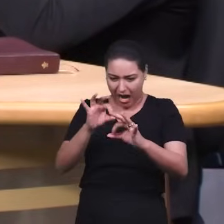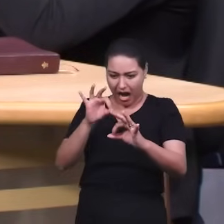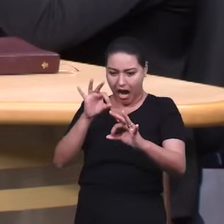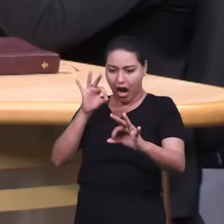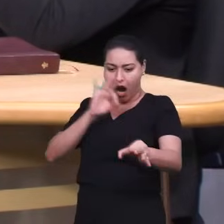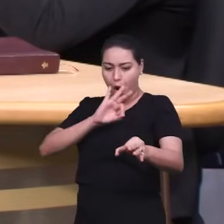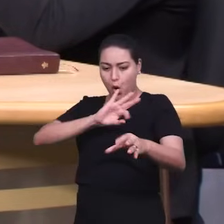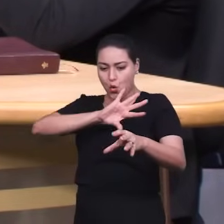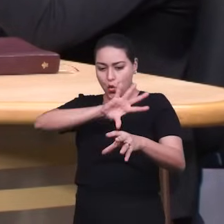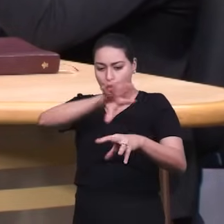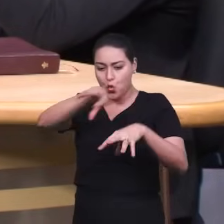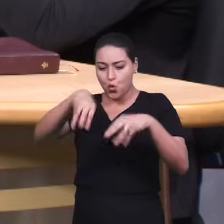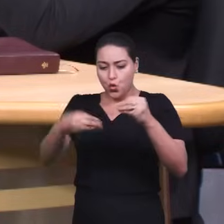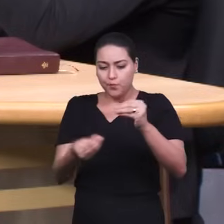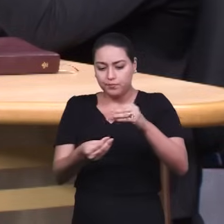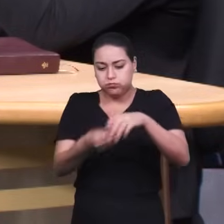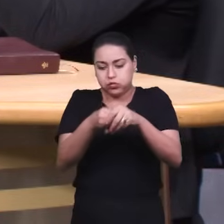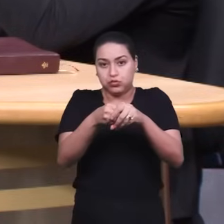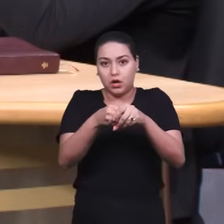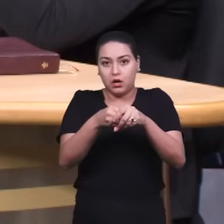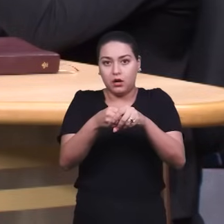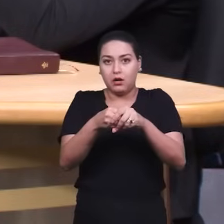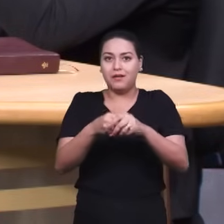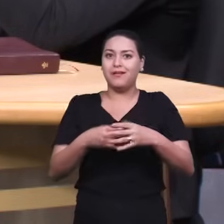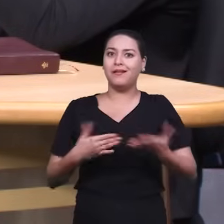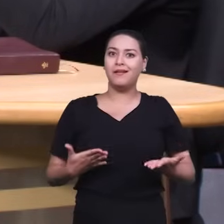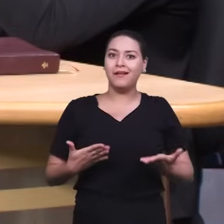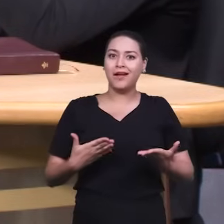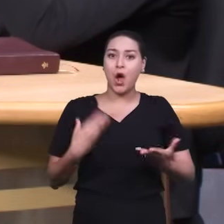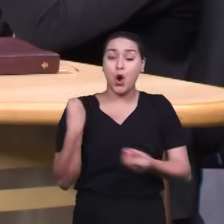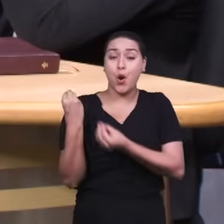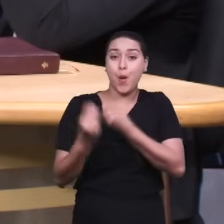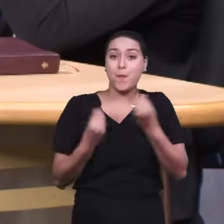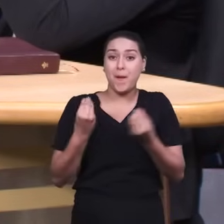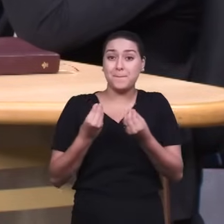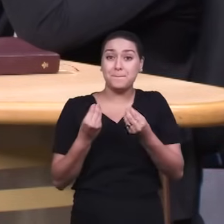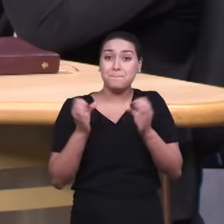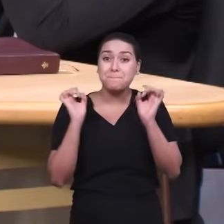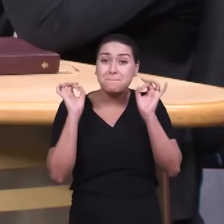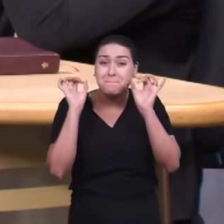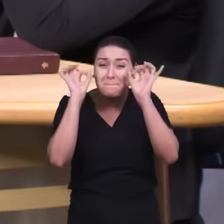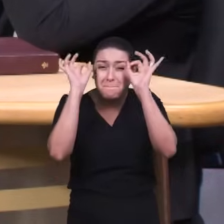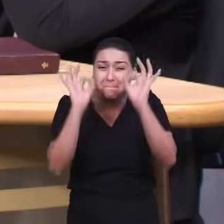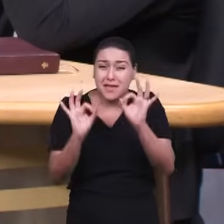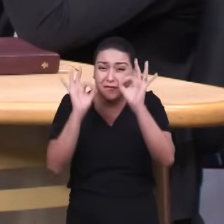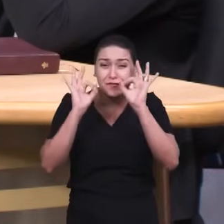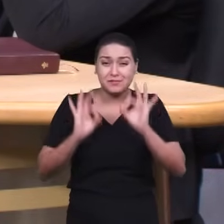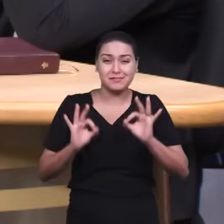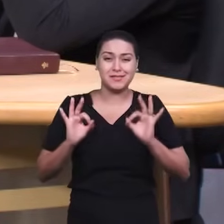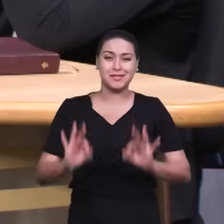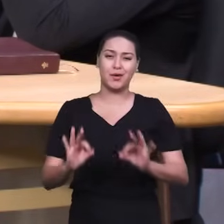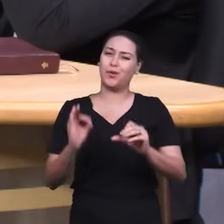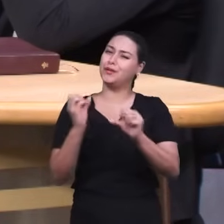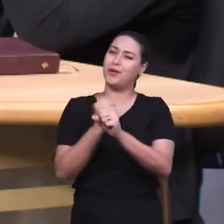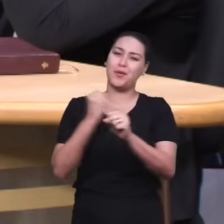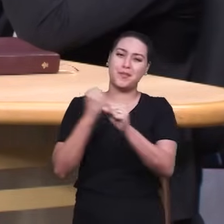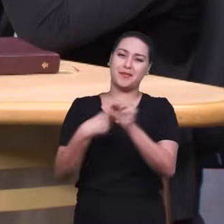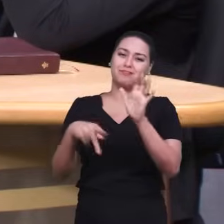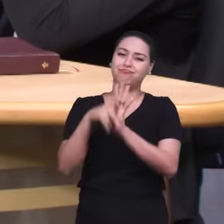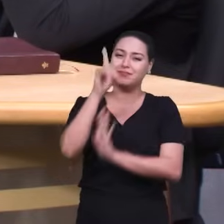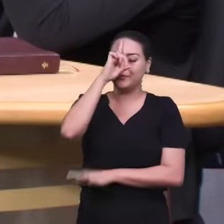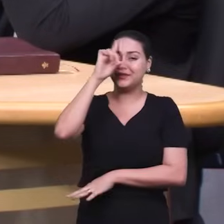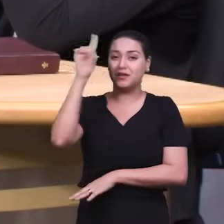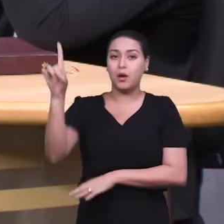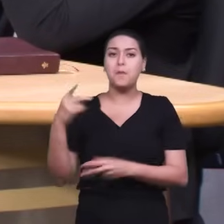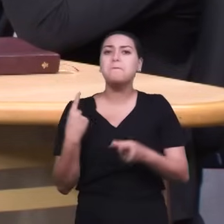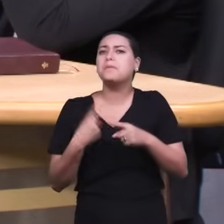em micrômetros de tamanho. A gente vê a perfeição da obra de Deus, né? Verdade. Quando a gente